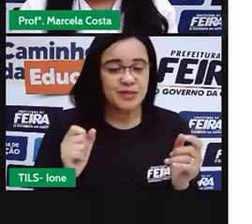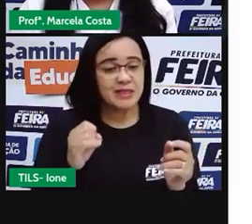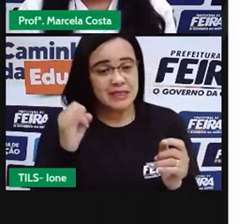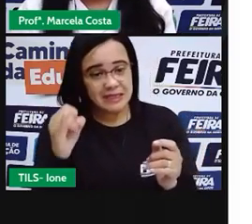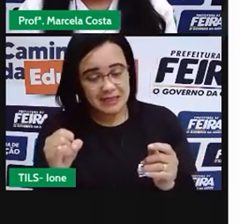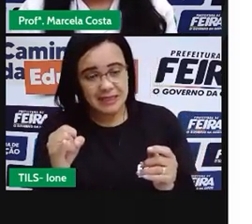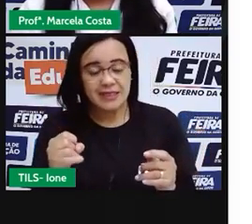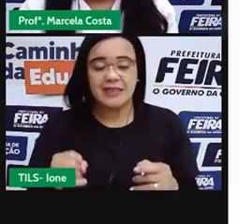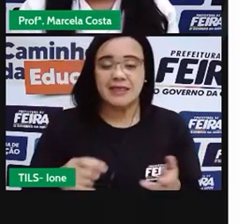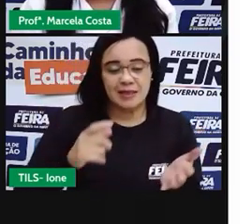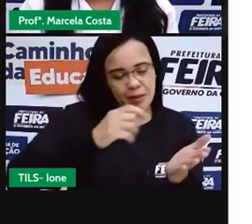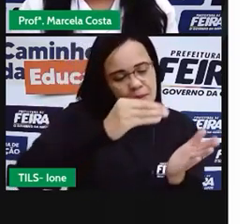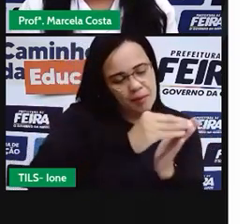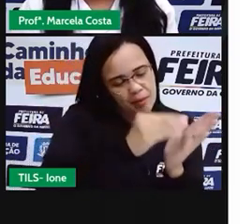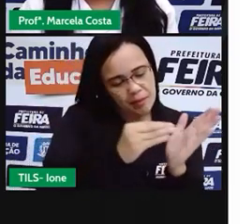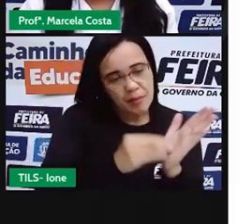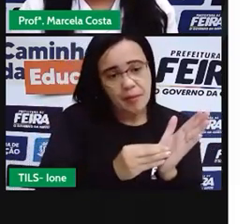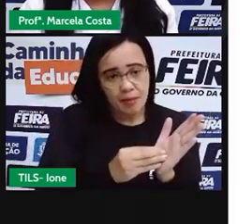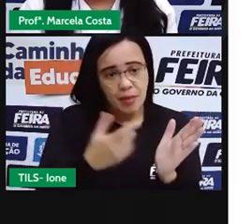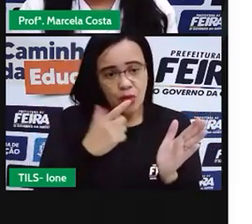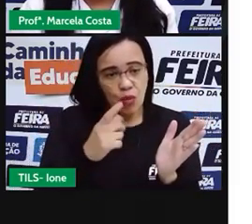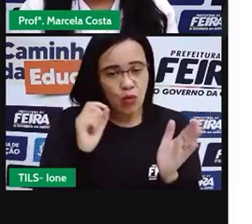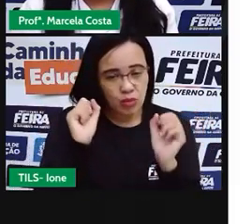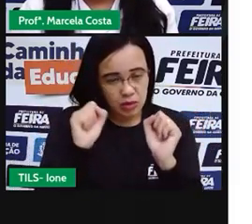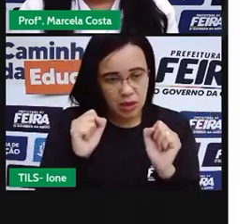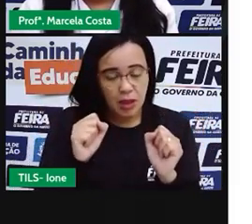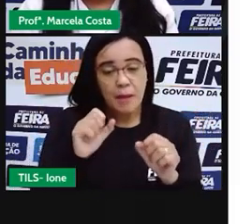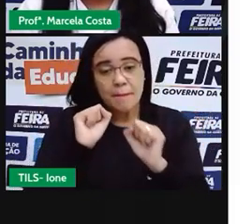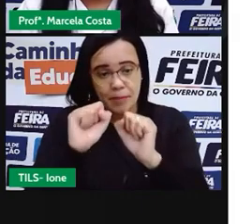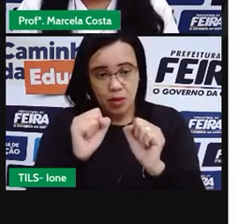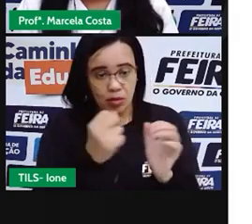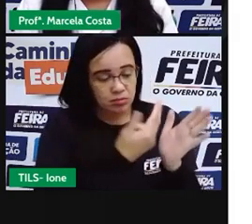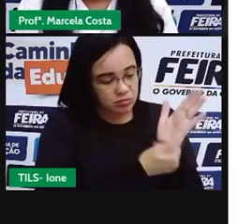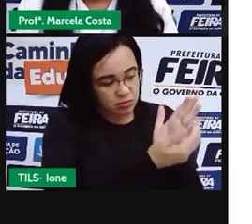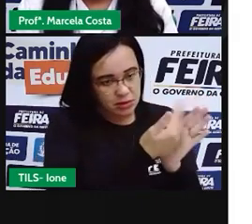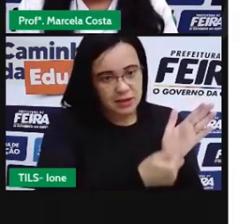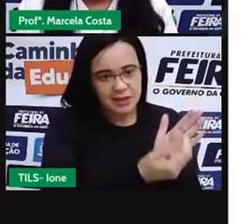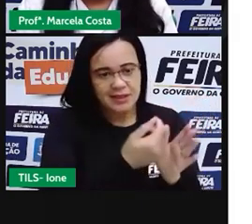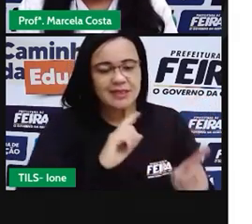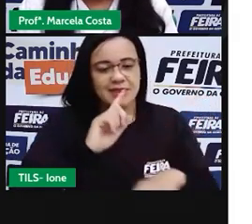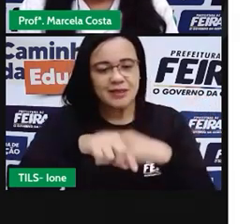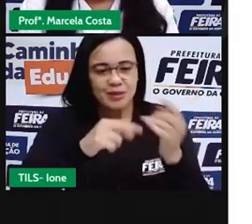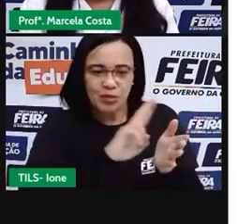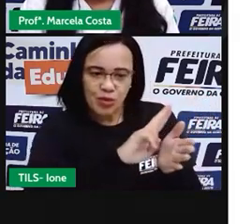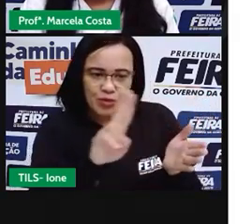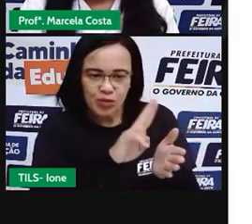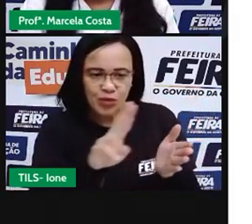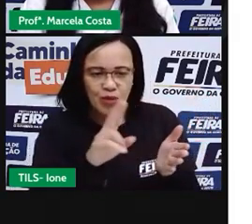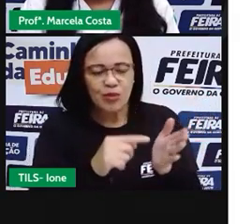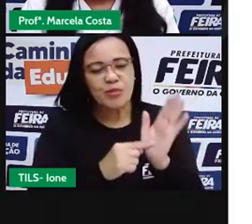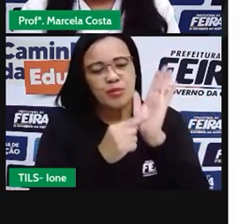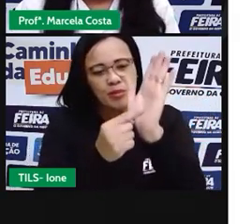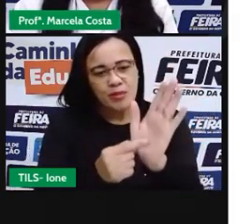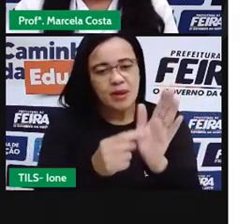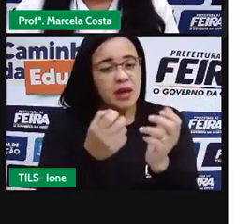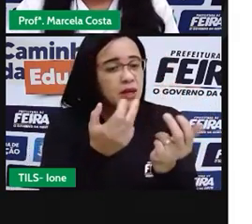pedir para você ir registrando no seu caderno o nome dessas figuras planas.